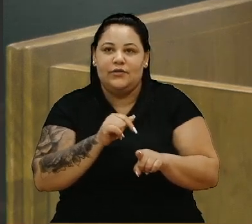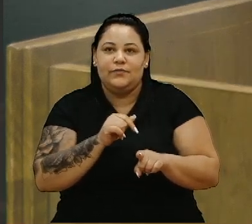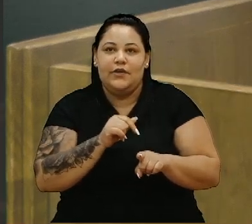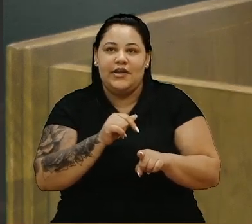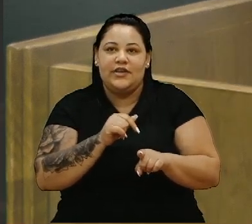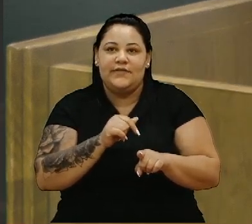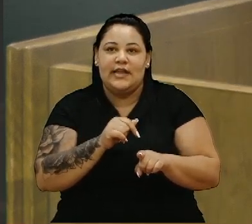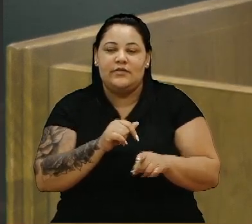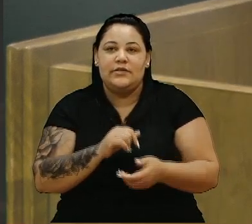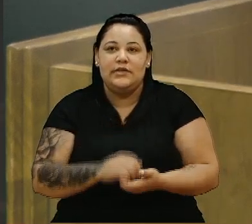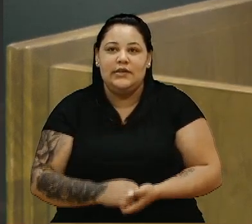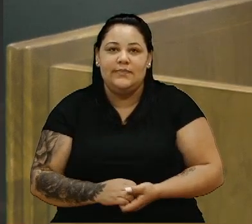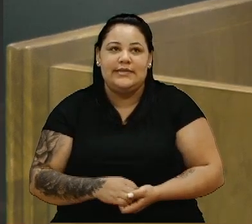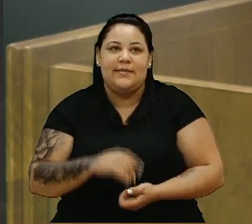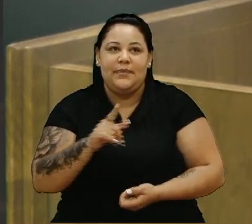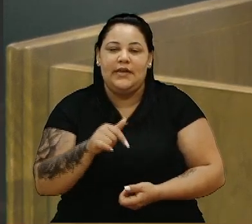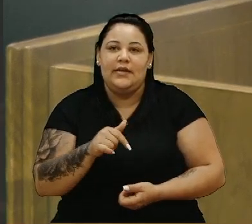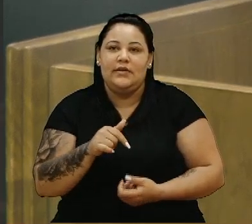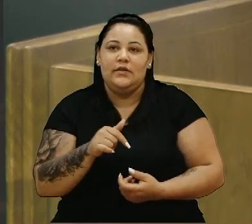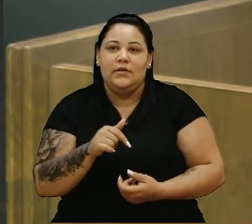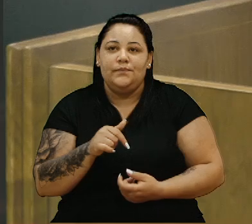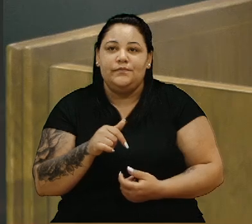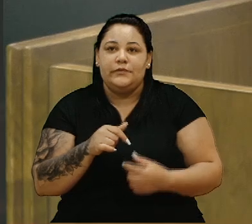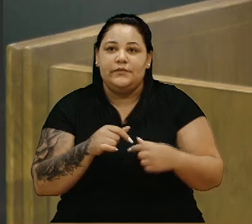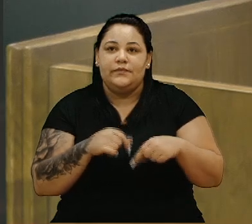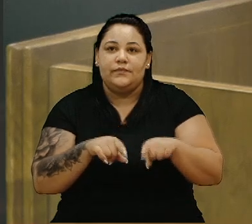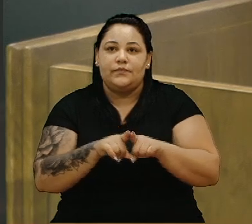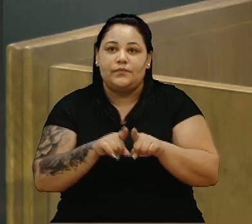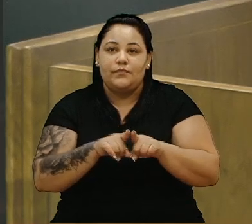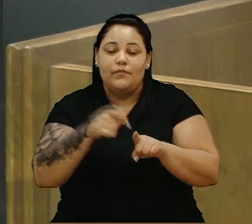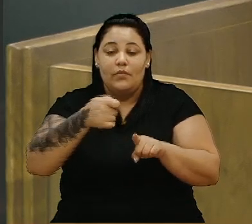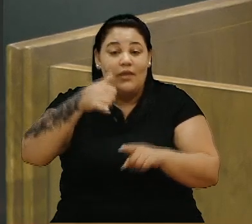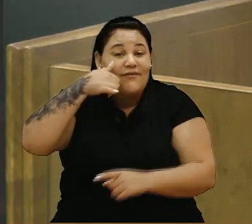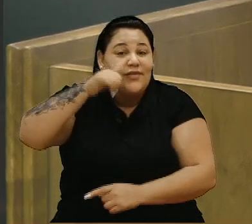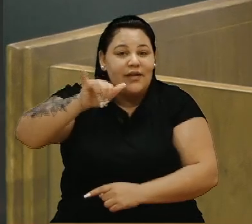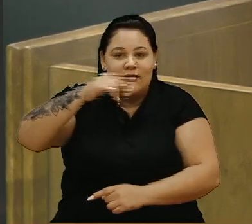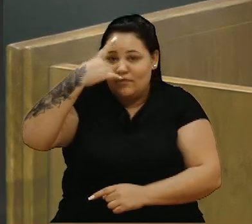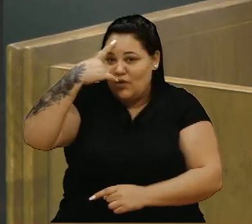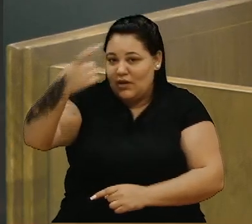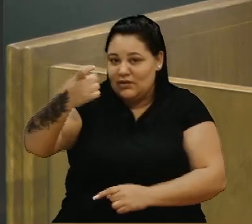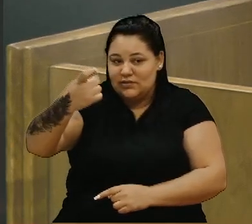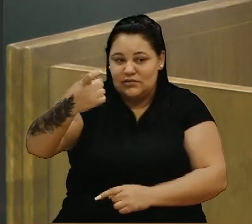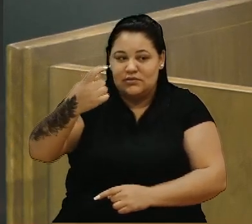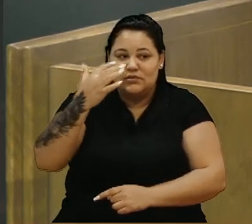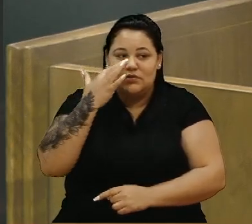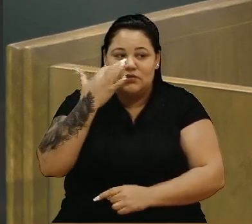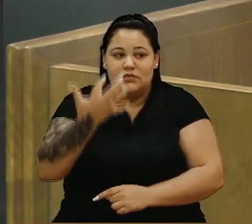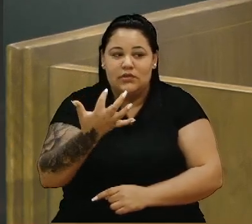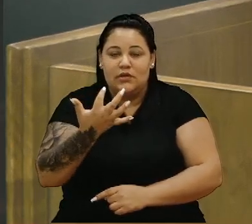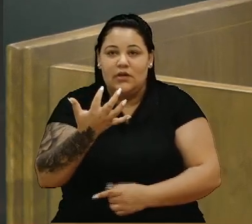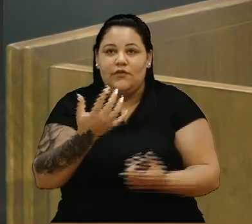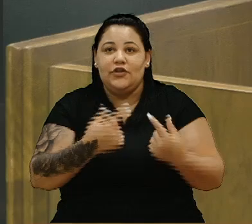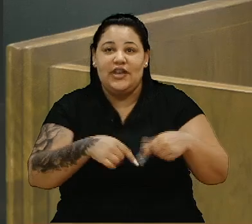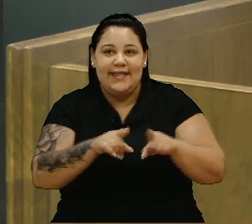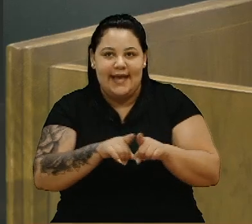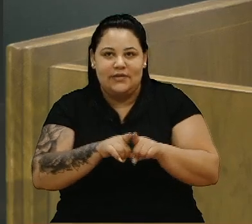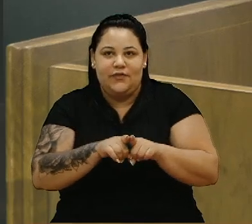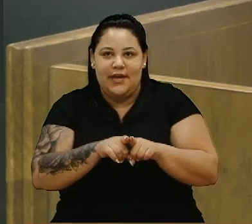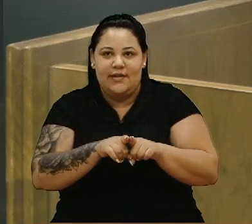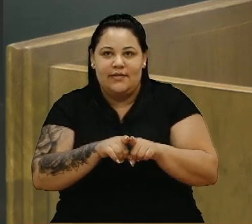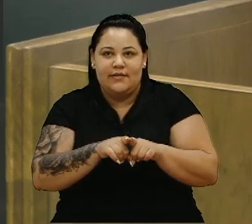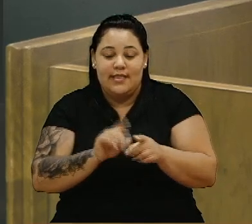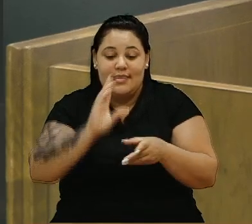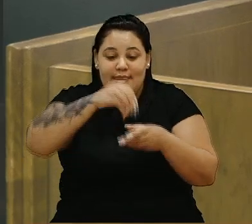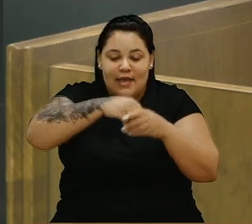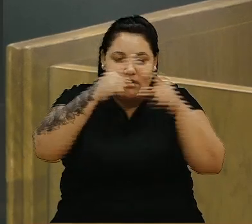só precisa prevenção, e às vezes a violência não acontece só às escolas, ela acontece dentro da